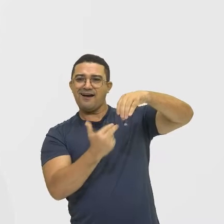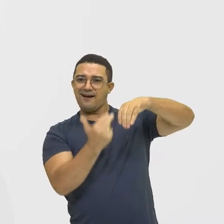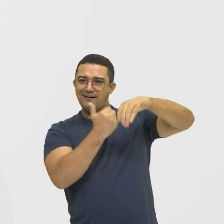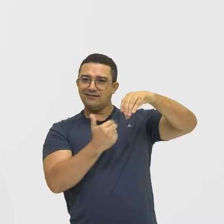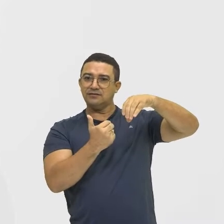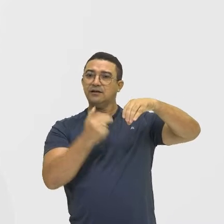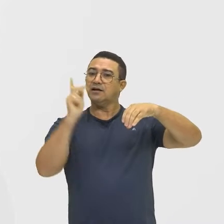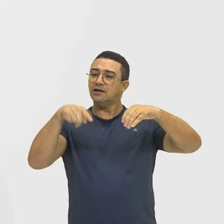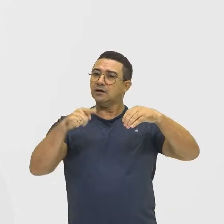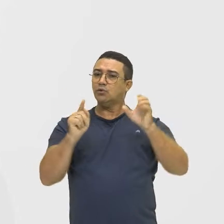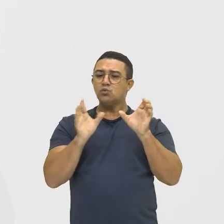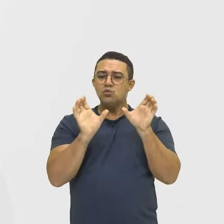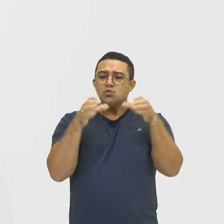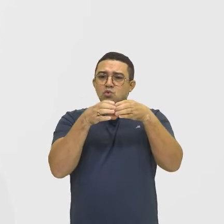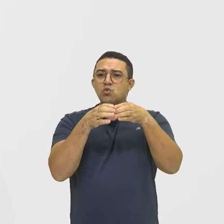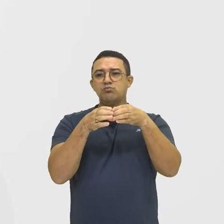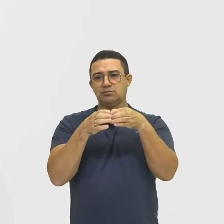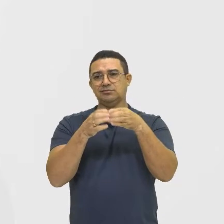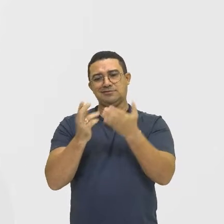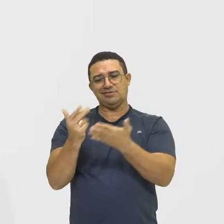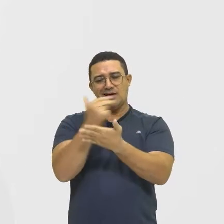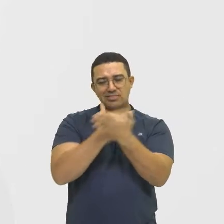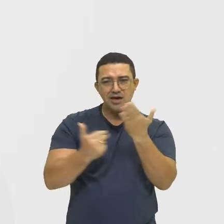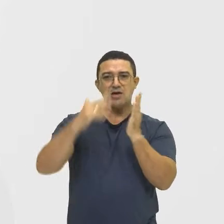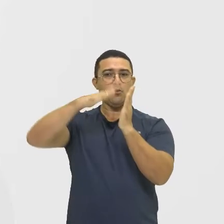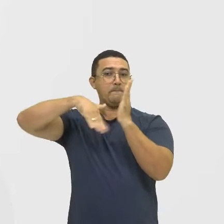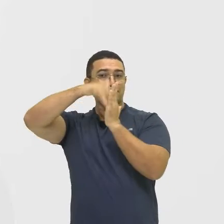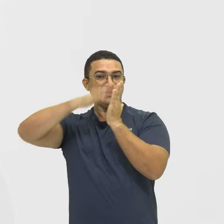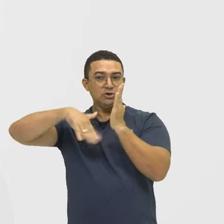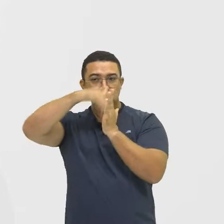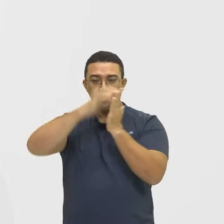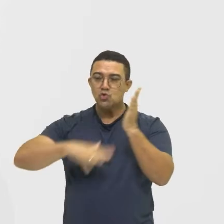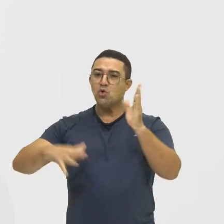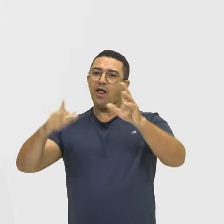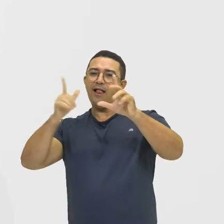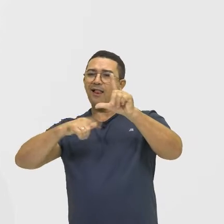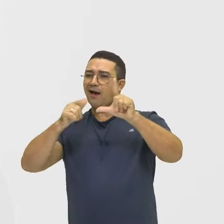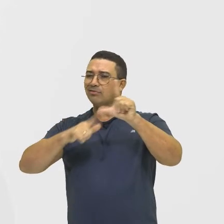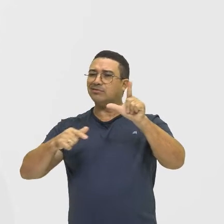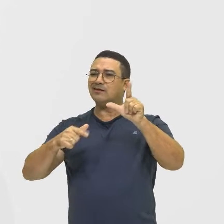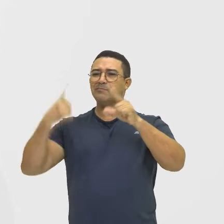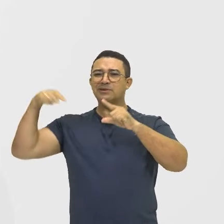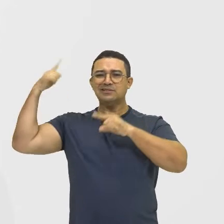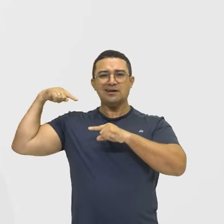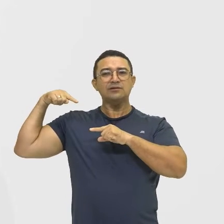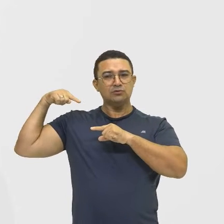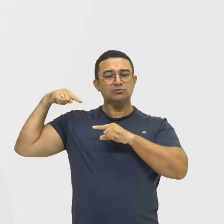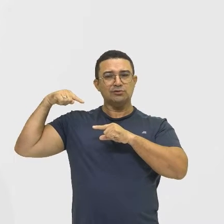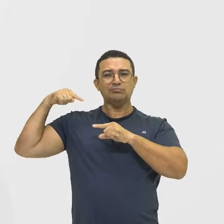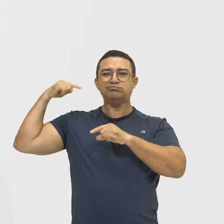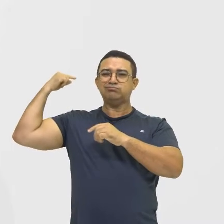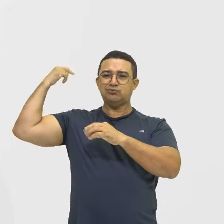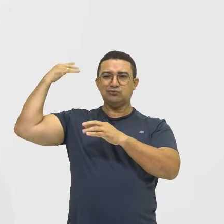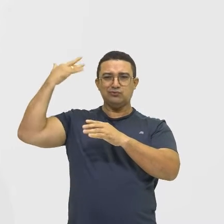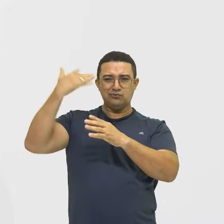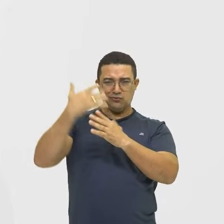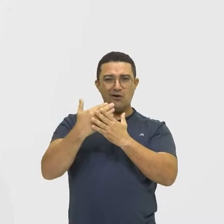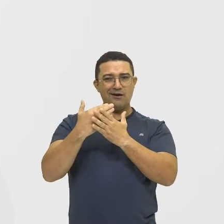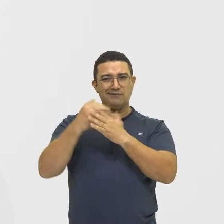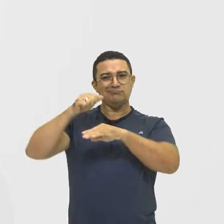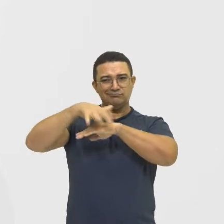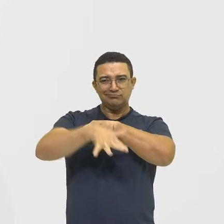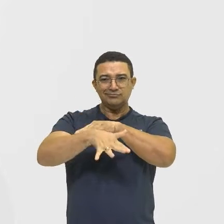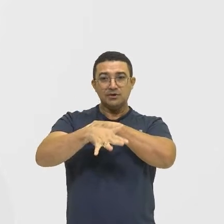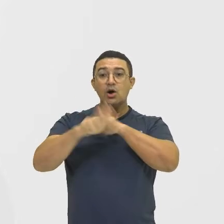como um amplo conjunto de desenhos, pinturas e inscrições realizadas pelo homem da pré-história. Quais eram